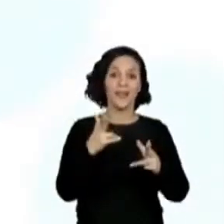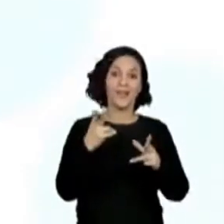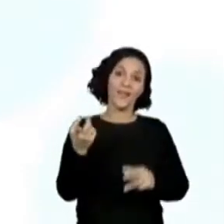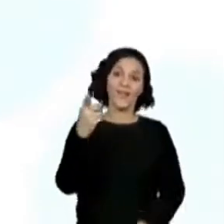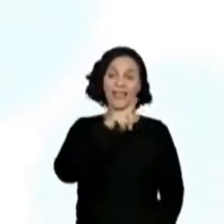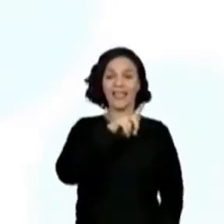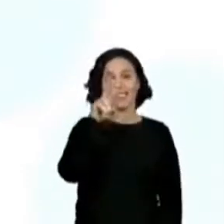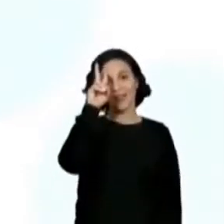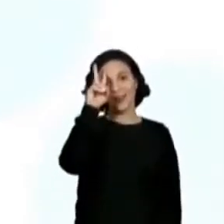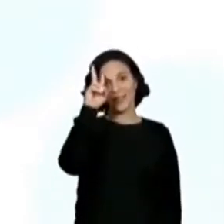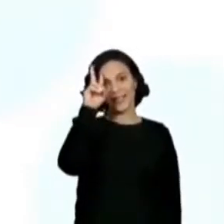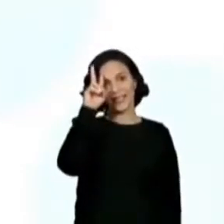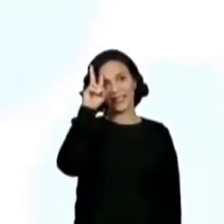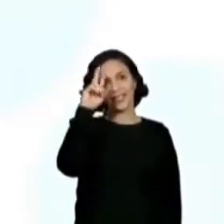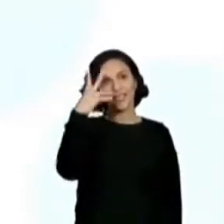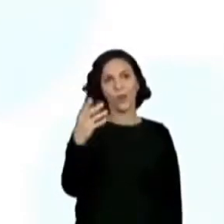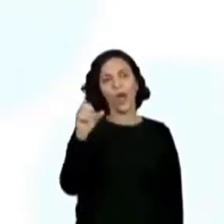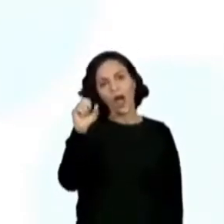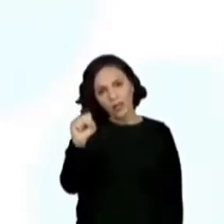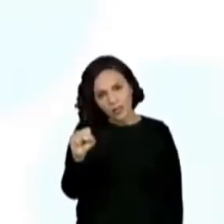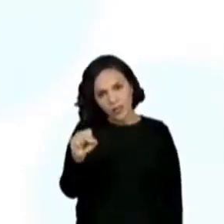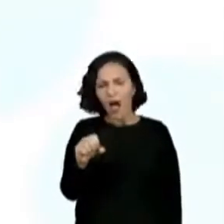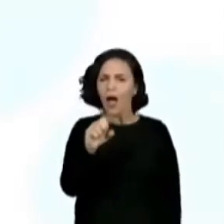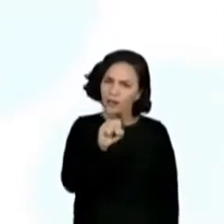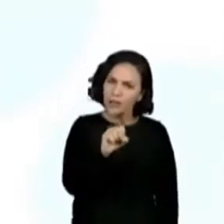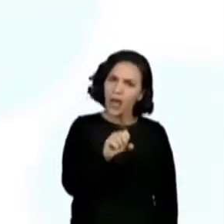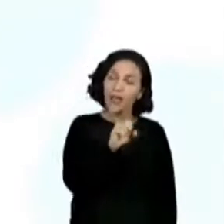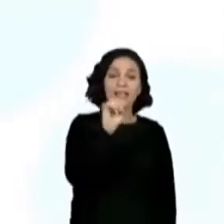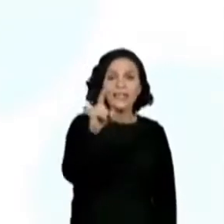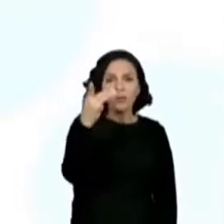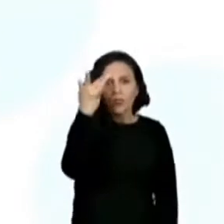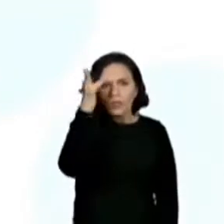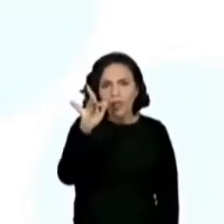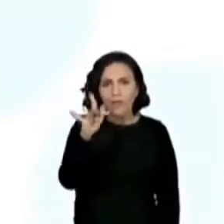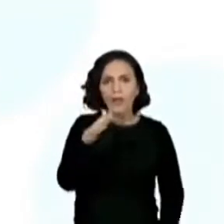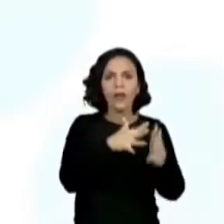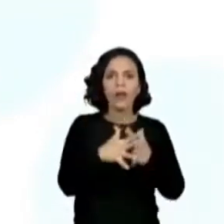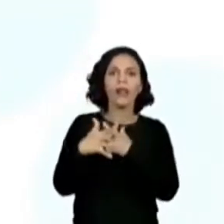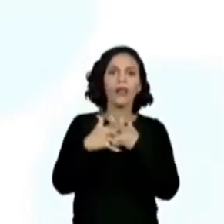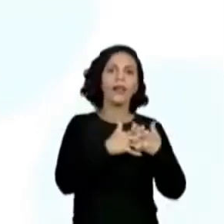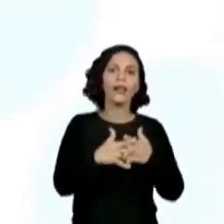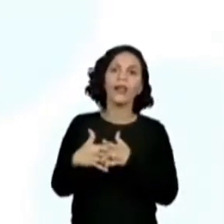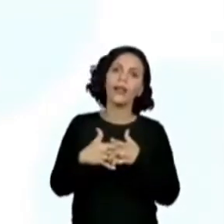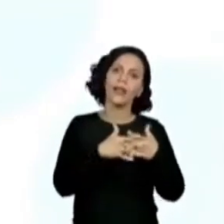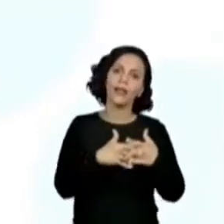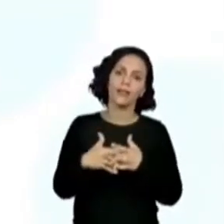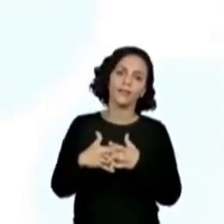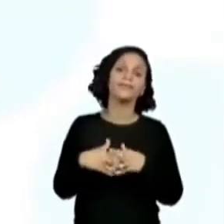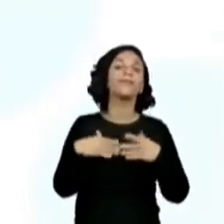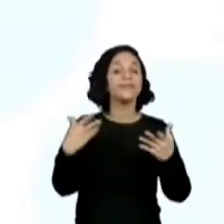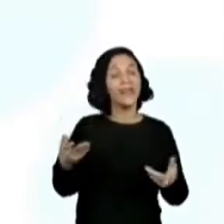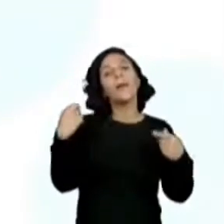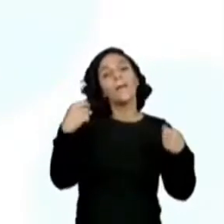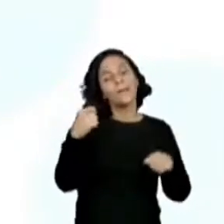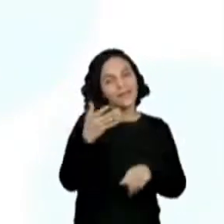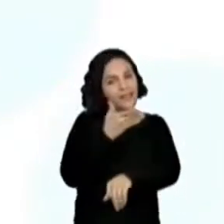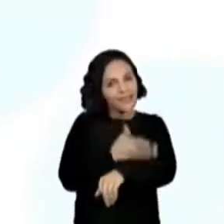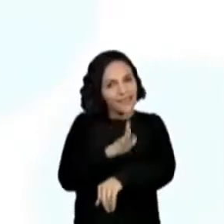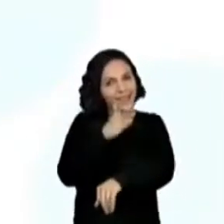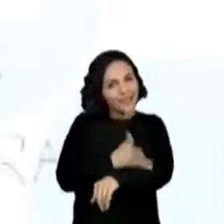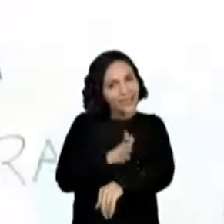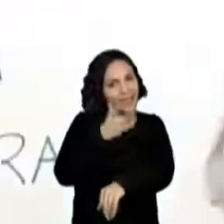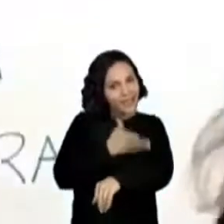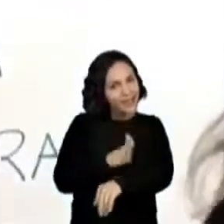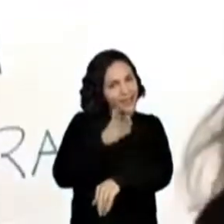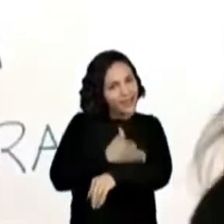na segunda-feira. Se a gente não souber, pode confundir, não é verdade? Isso mesmo. Por isso que a gente precisa ir treinando o